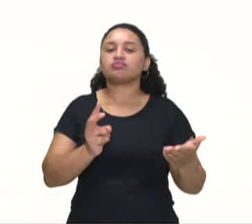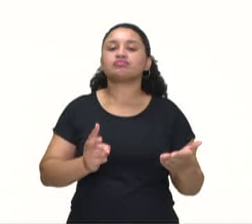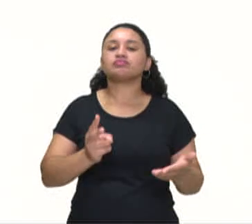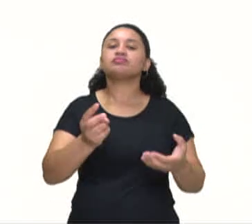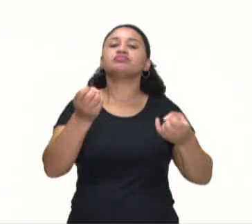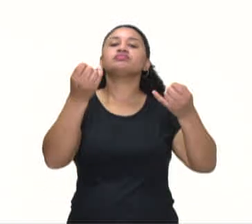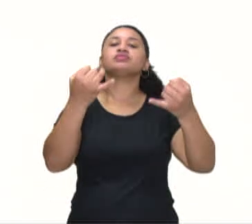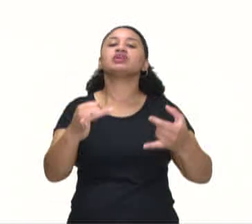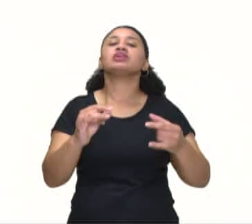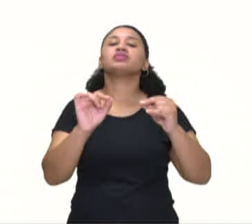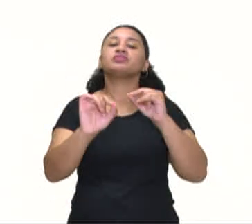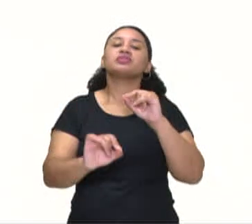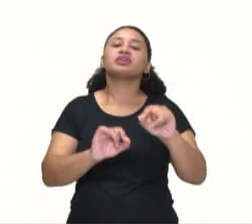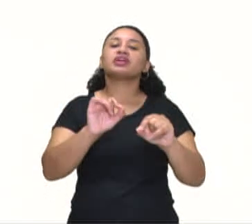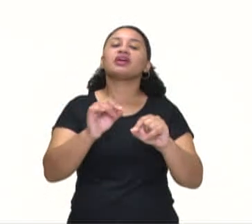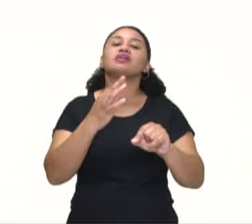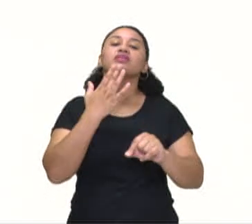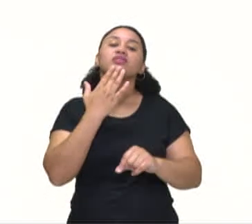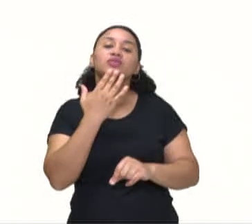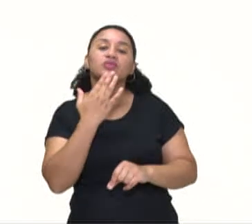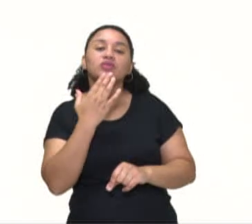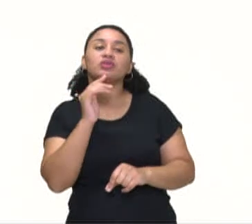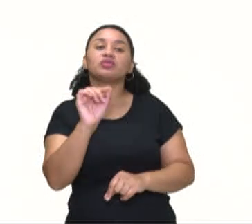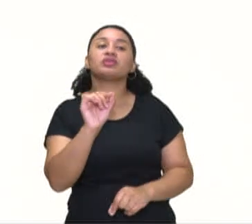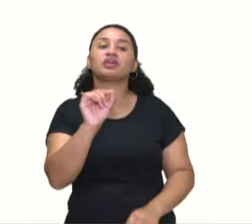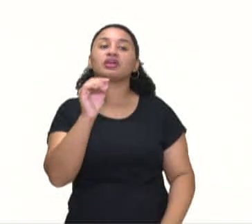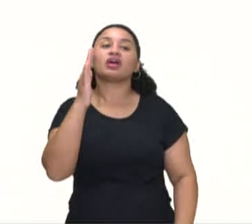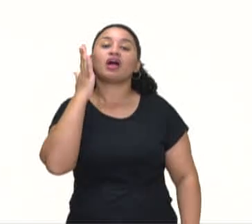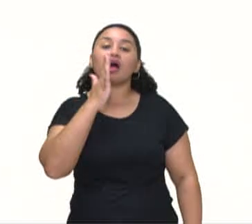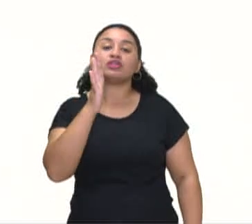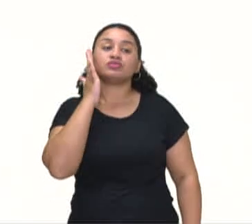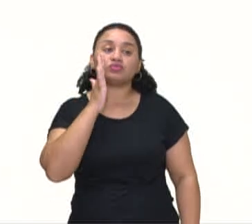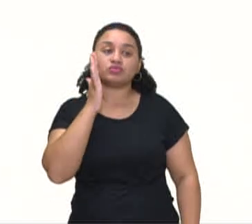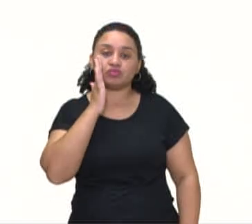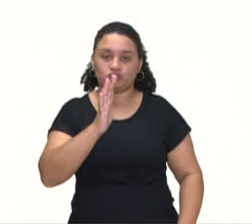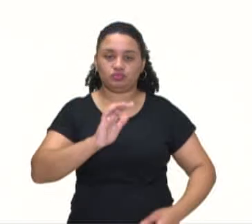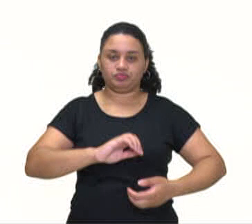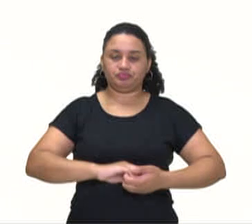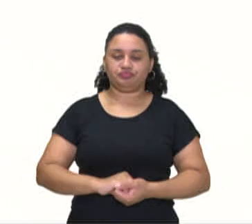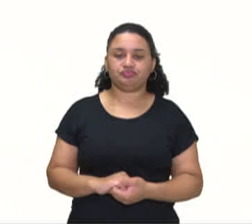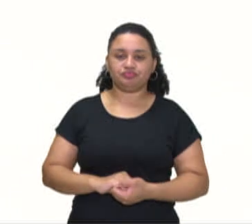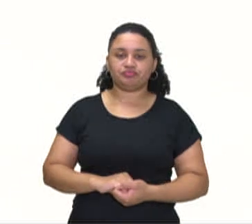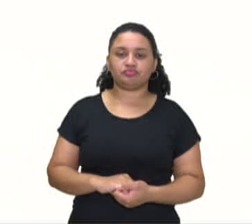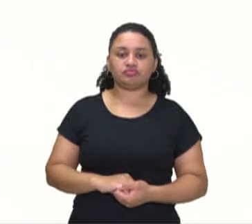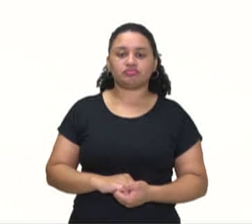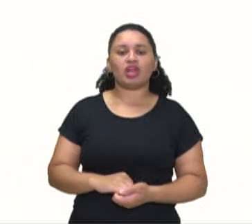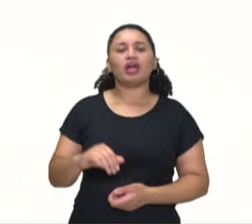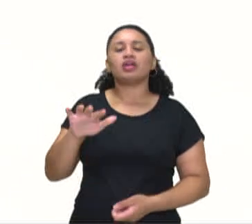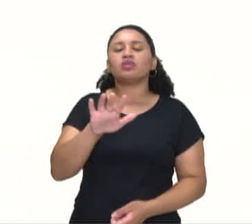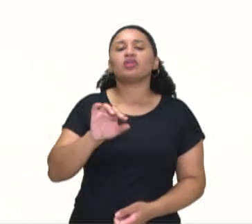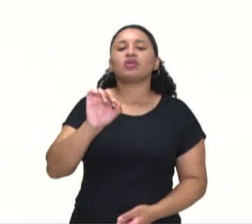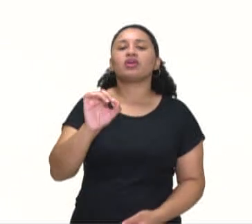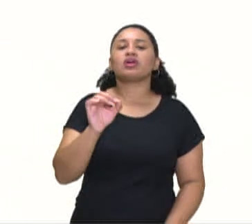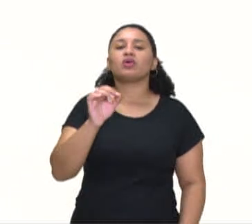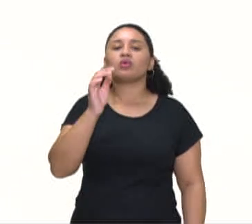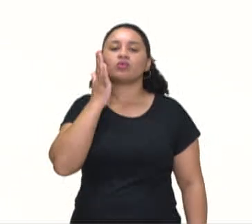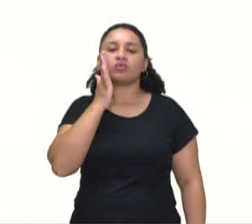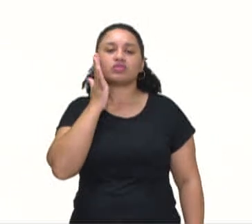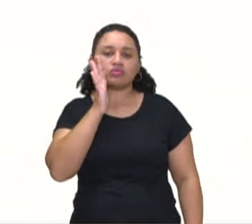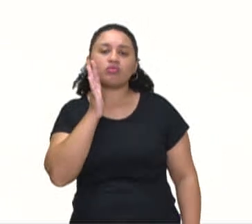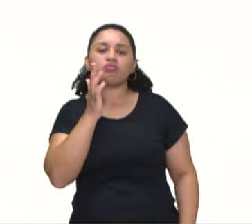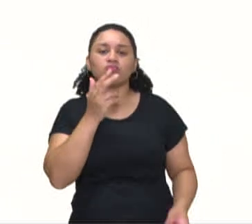Continuando, vamos falar um pouquinho da cor azul. O fato de o azul ser